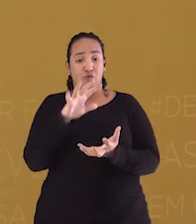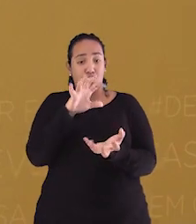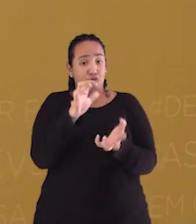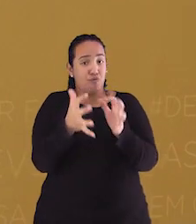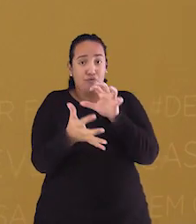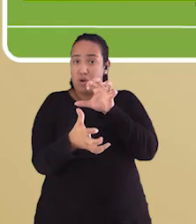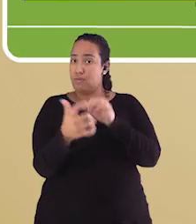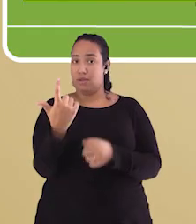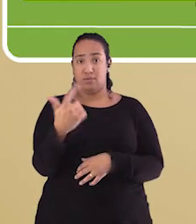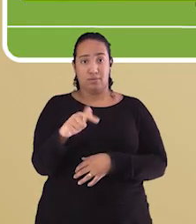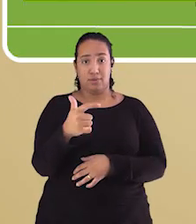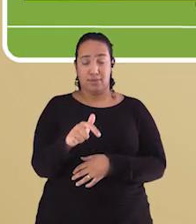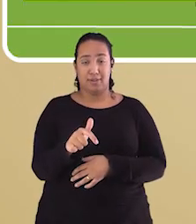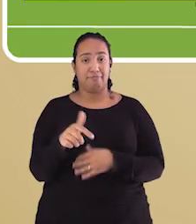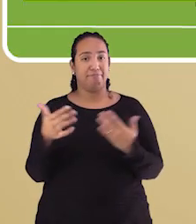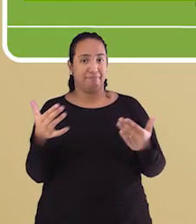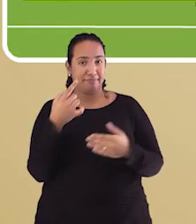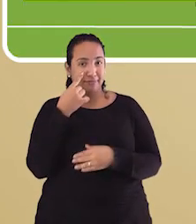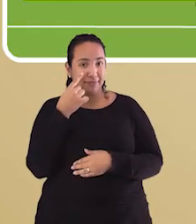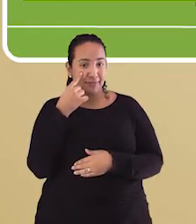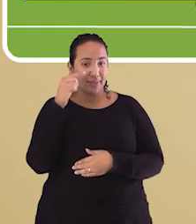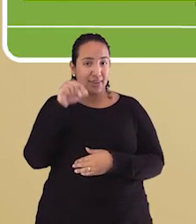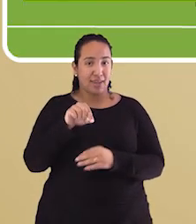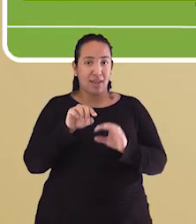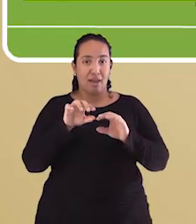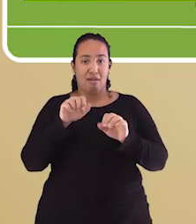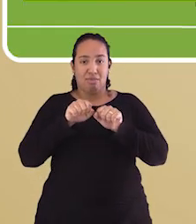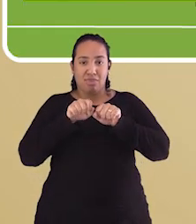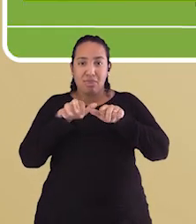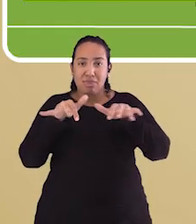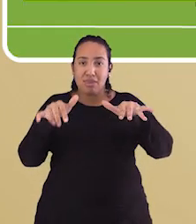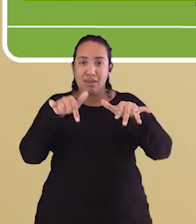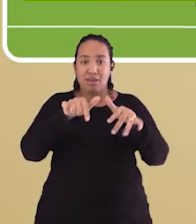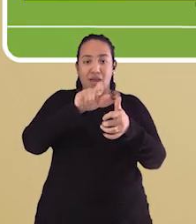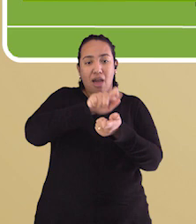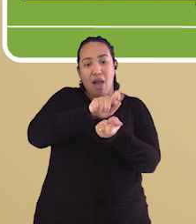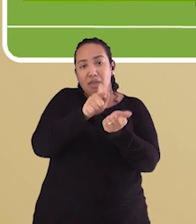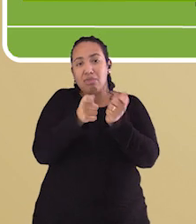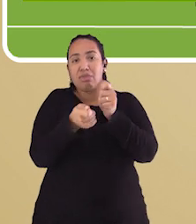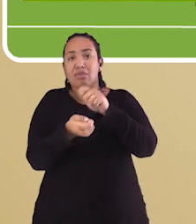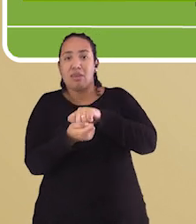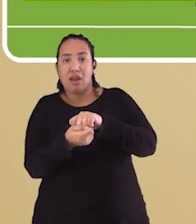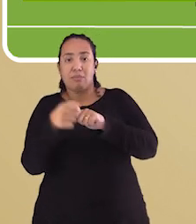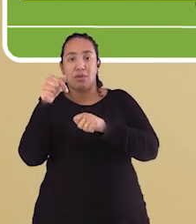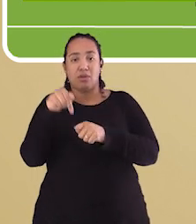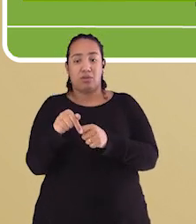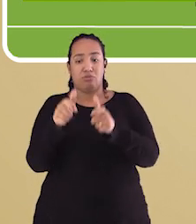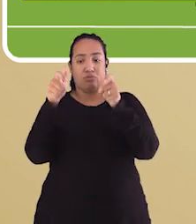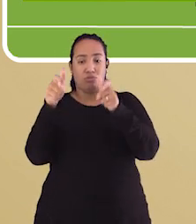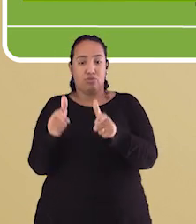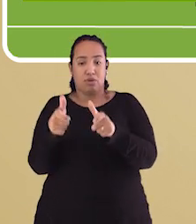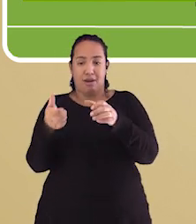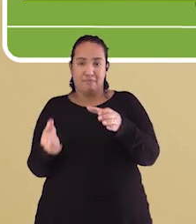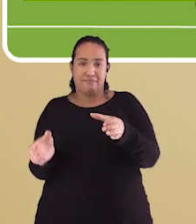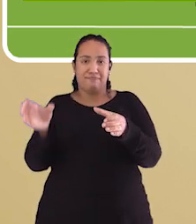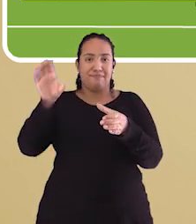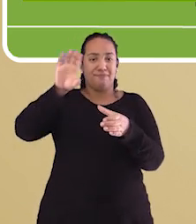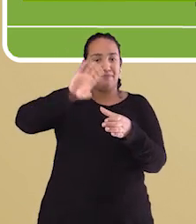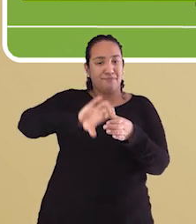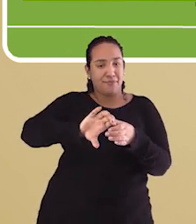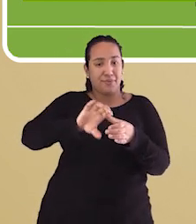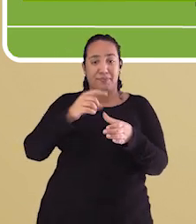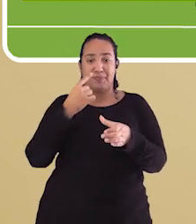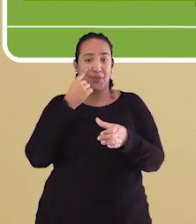Podemos observar que os líquidos sempre se adaptam ao formato do recipiente em que são colocados.